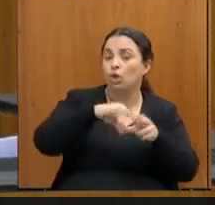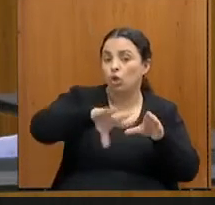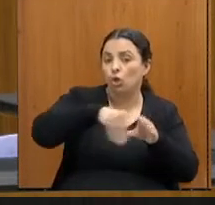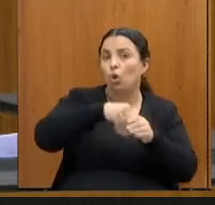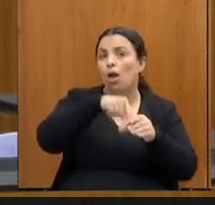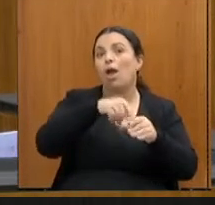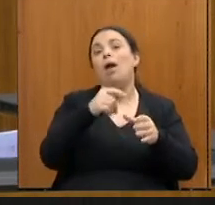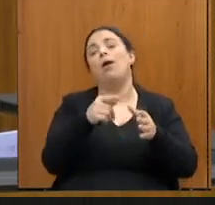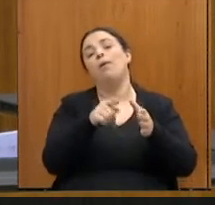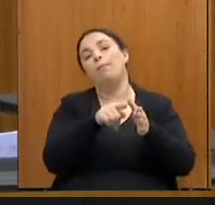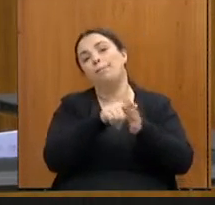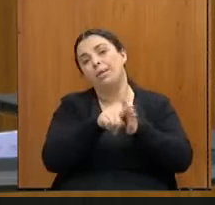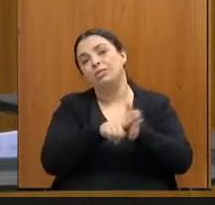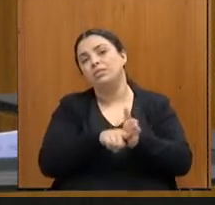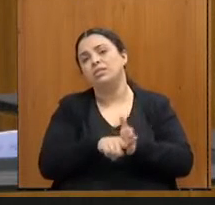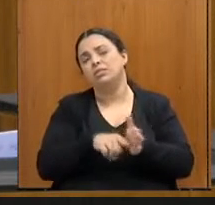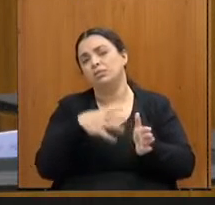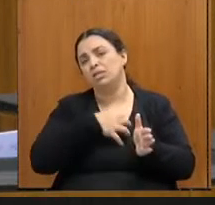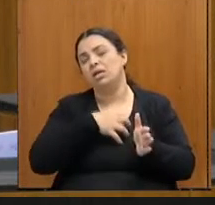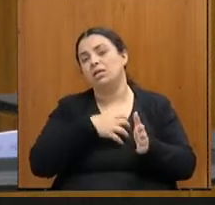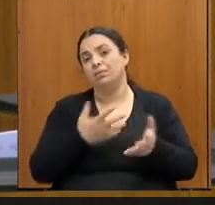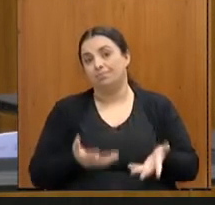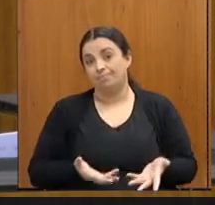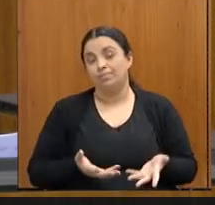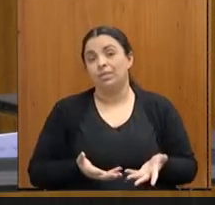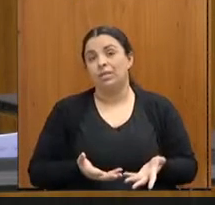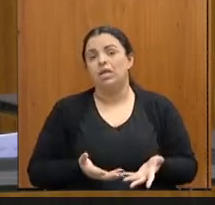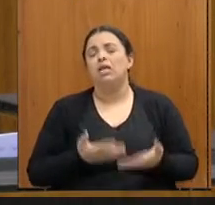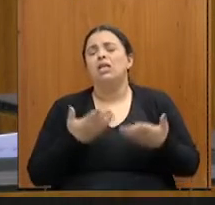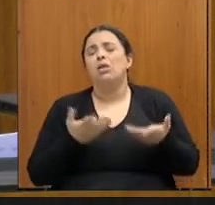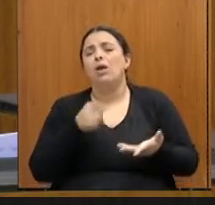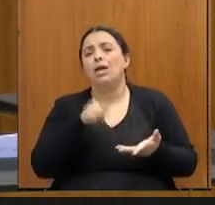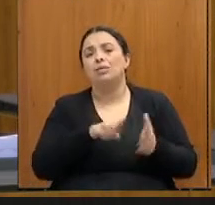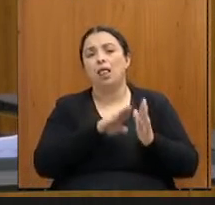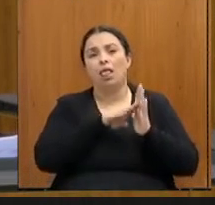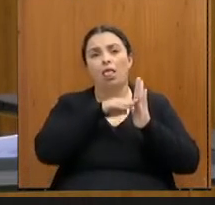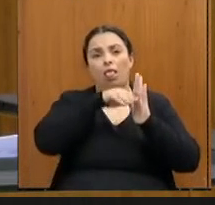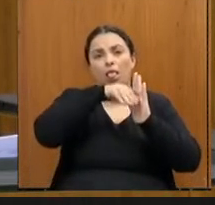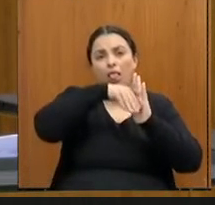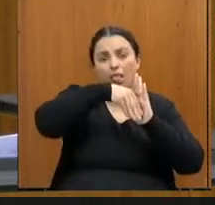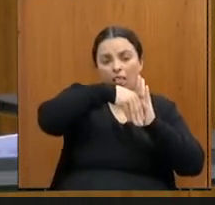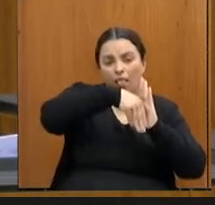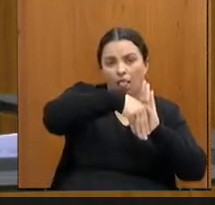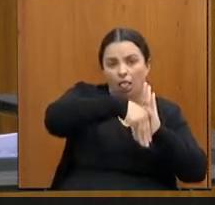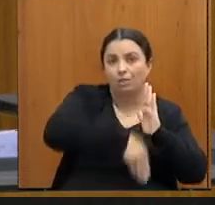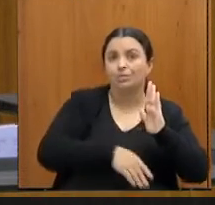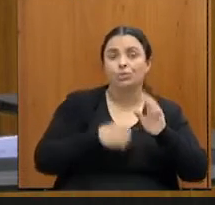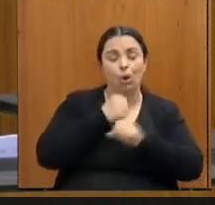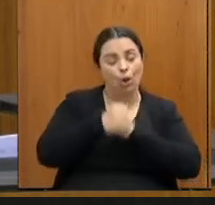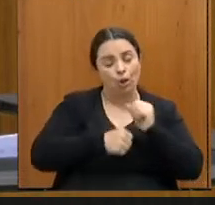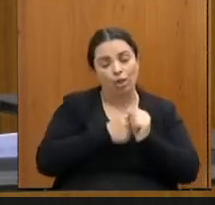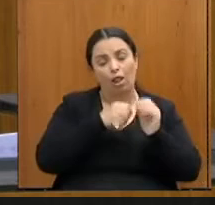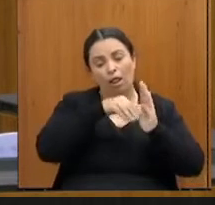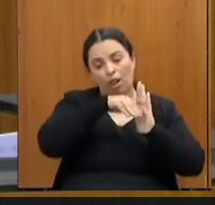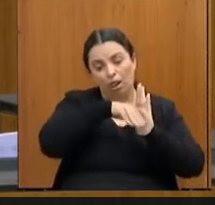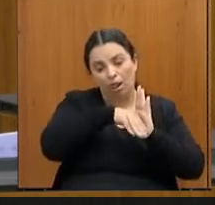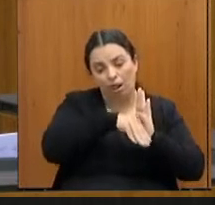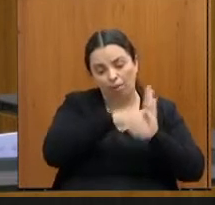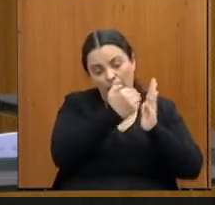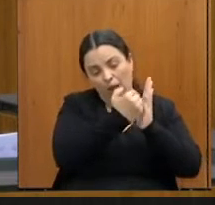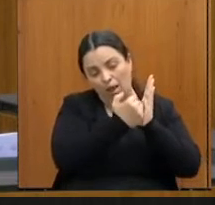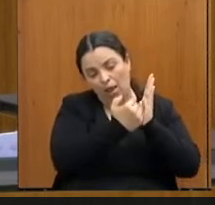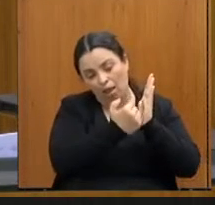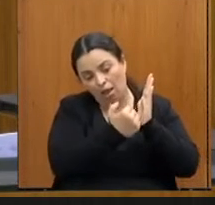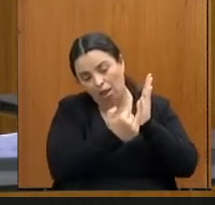considerando esse declínio que nós temos tido ano a ano na execução dos recursos relacionados à